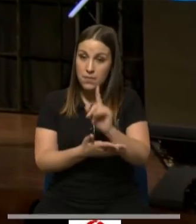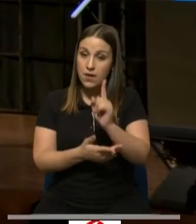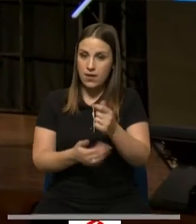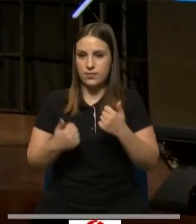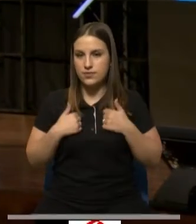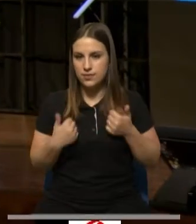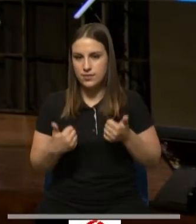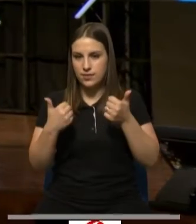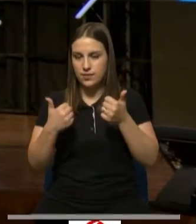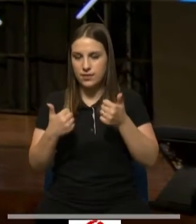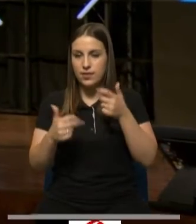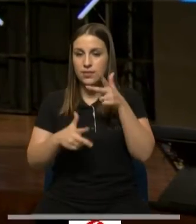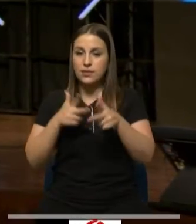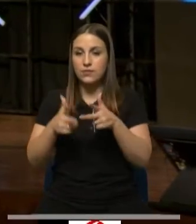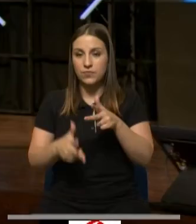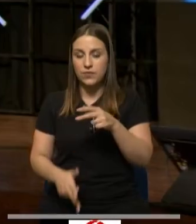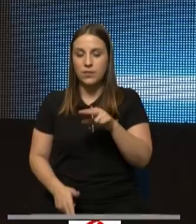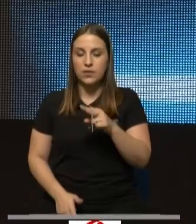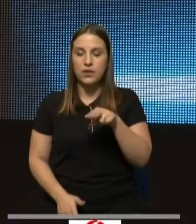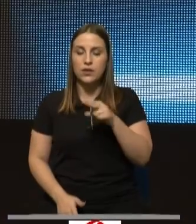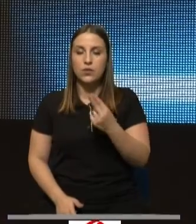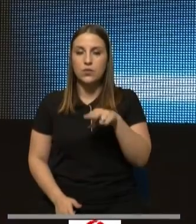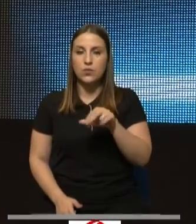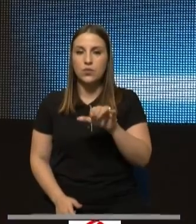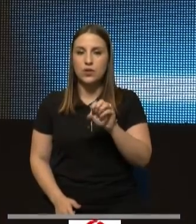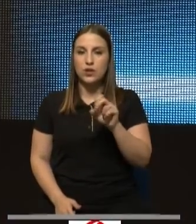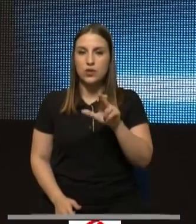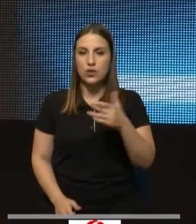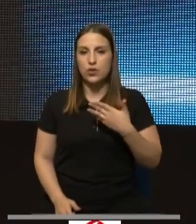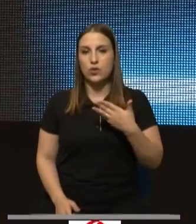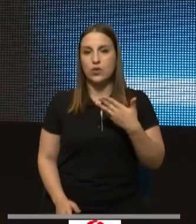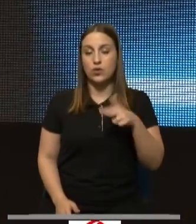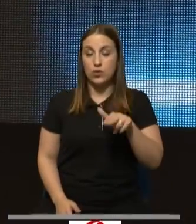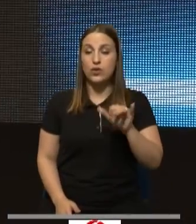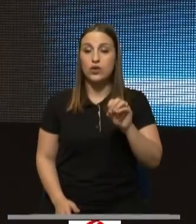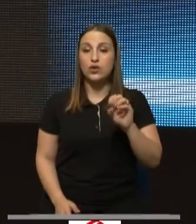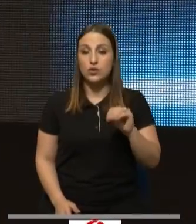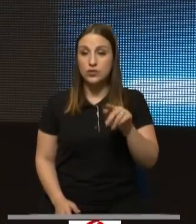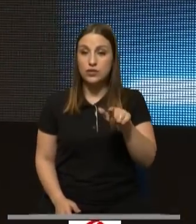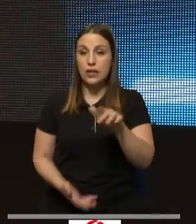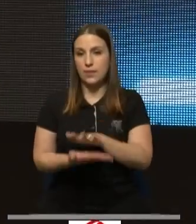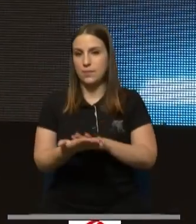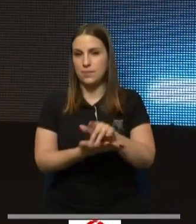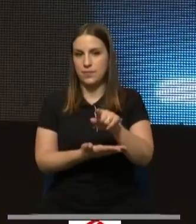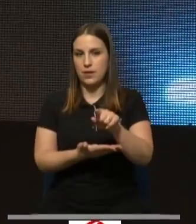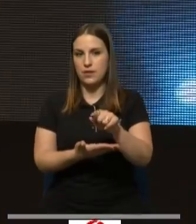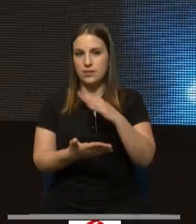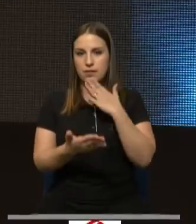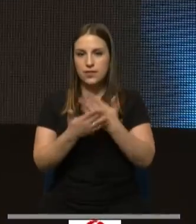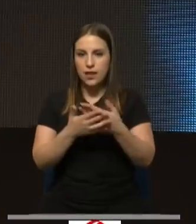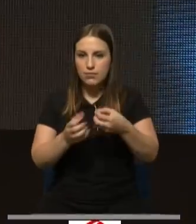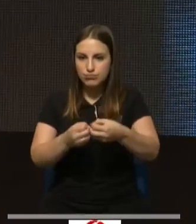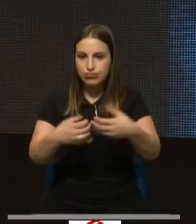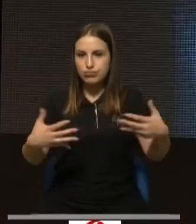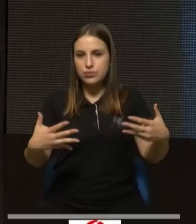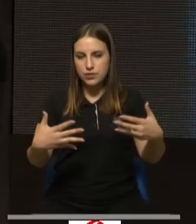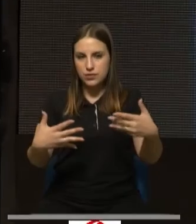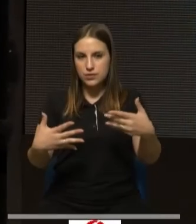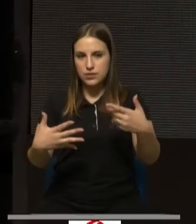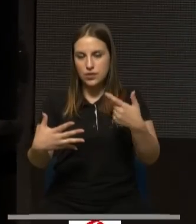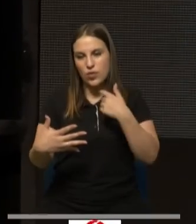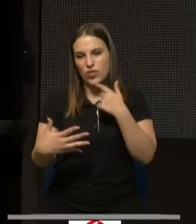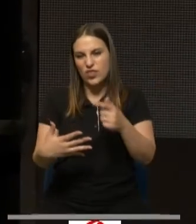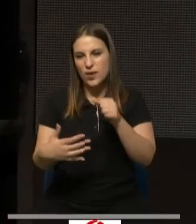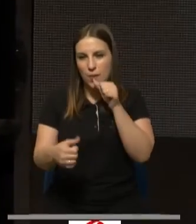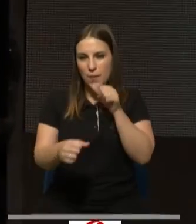A fábrica de unicórnios no hub do Beato será essa base. Aquilo que será o hub do mar, dos unicórnios do mar, como eu lhe chamo